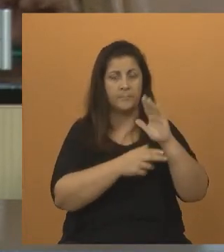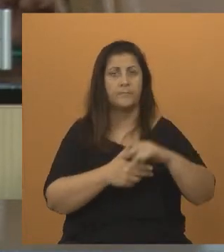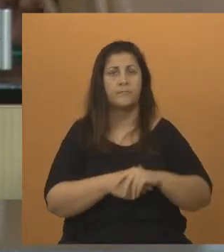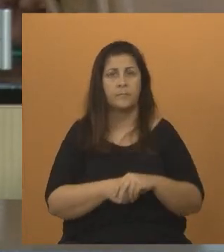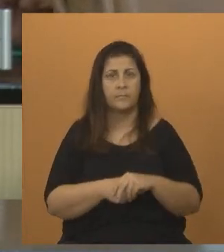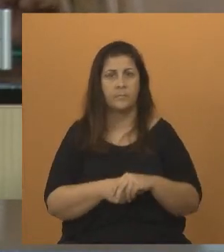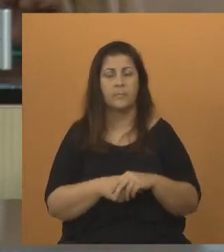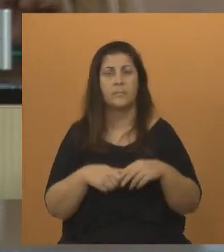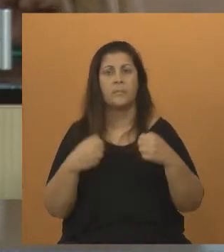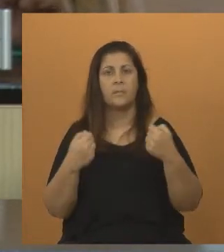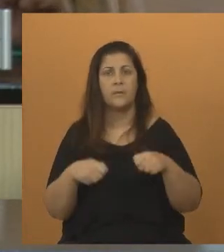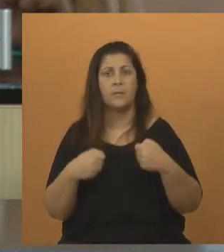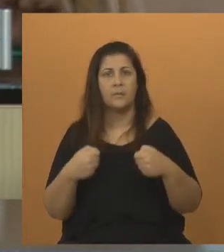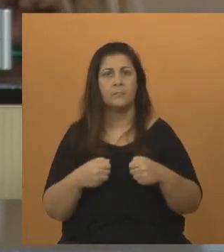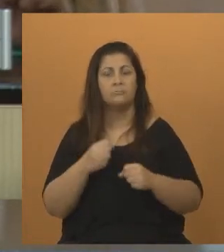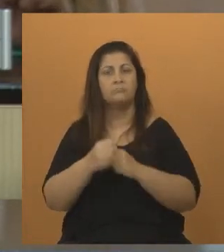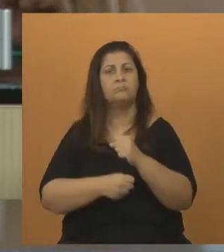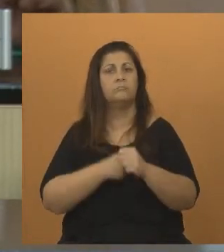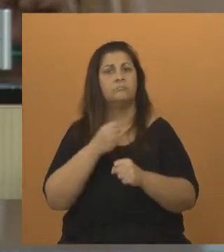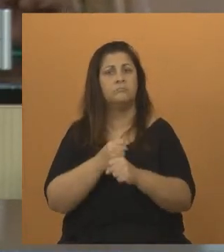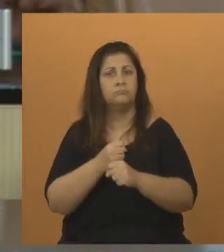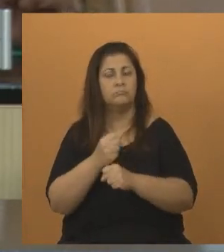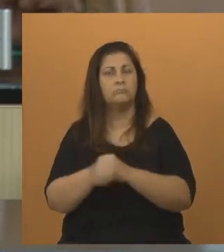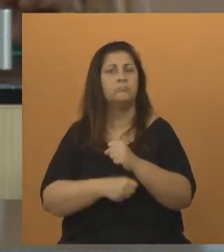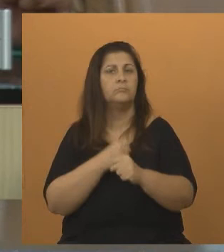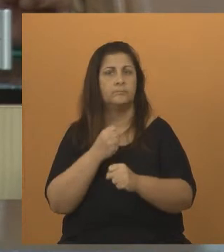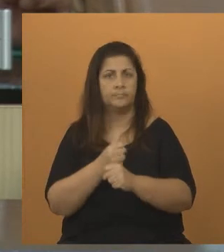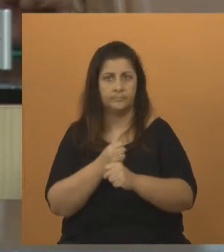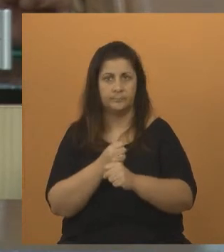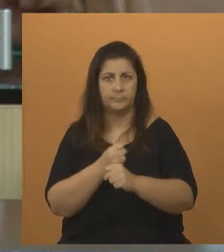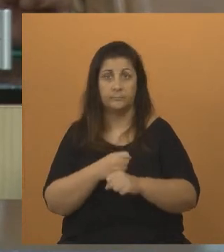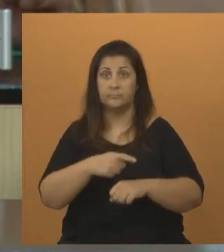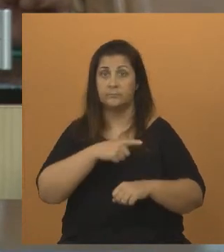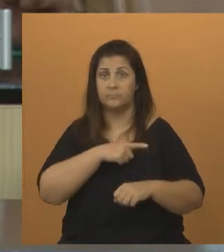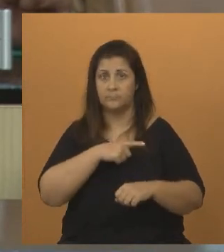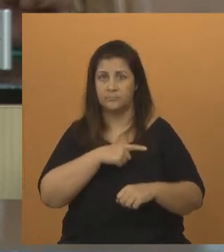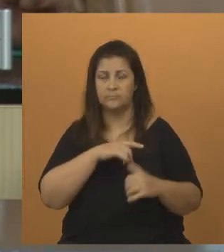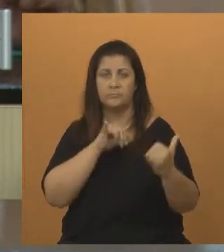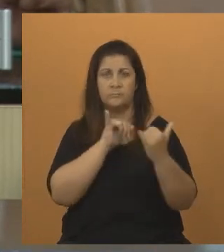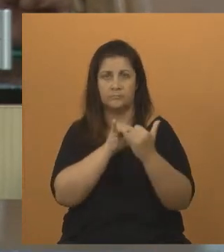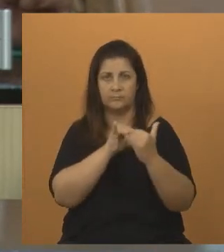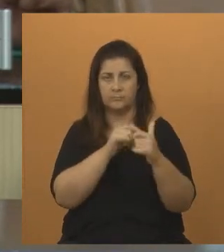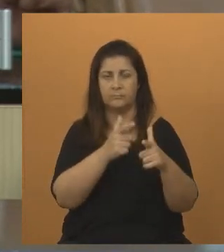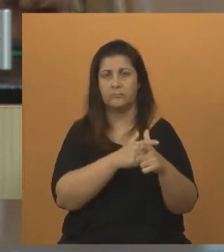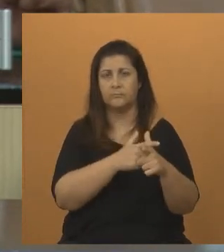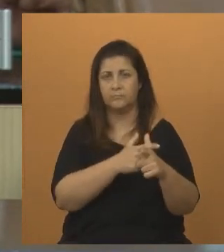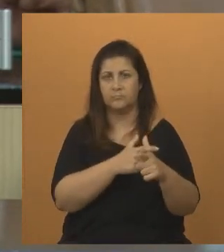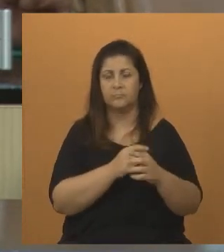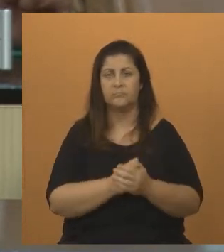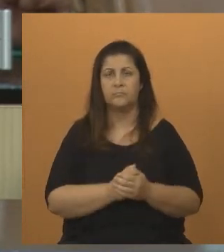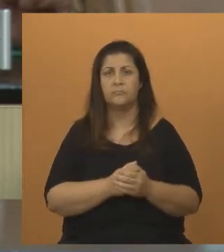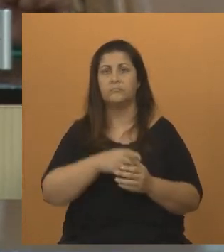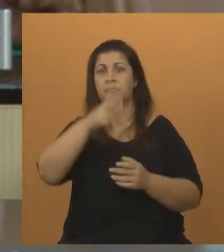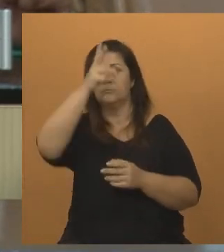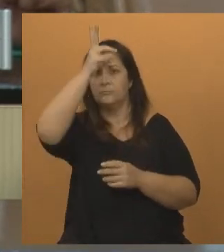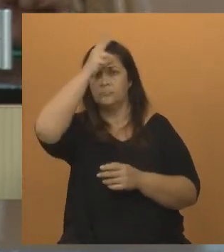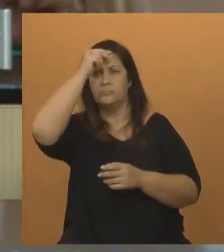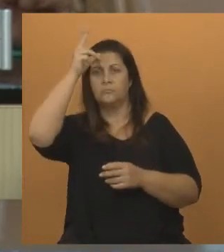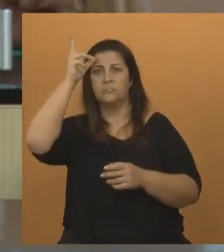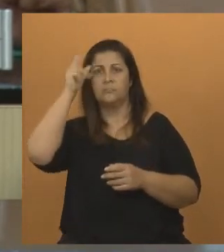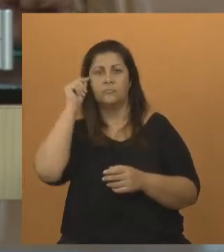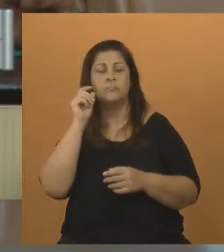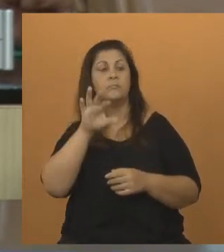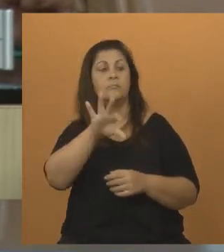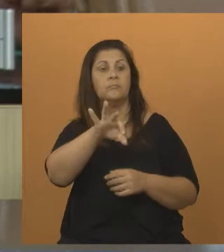isso tem que ser feito anualmente para que ela possa ter essa remissão. E aí, a prefeitura que